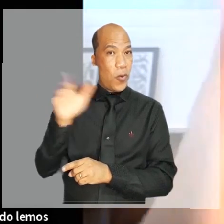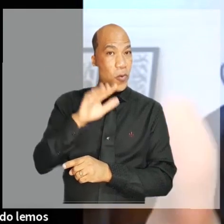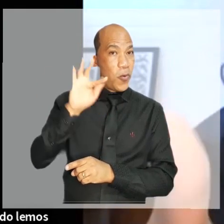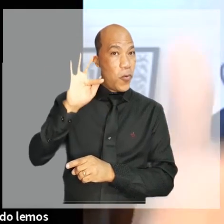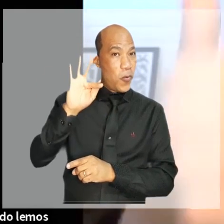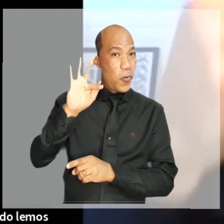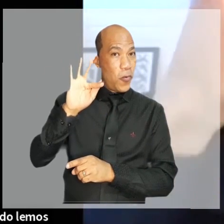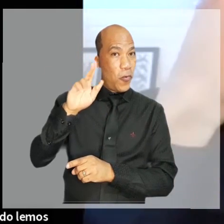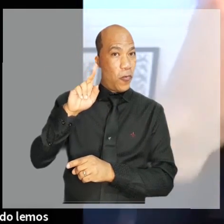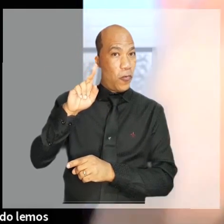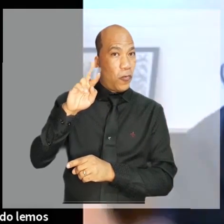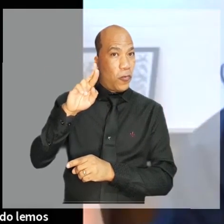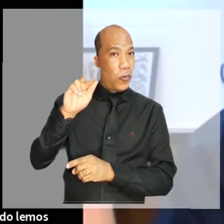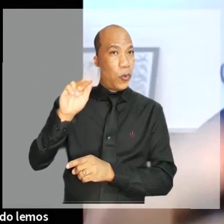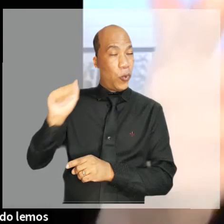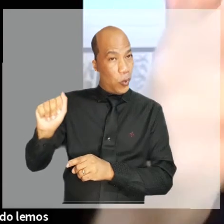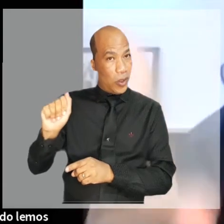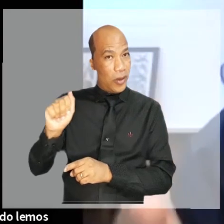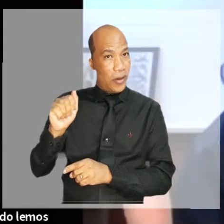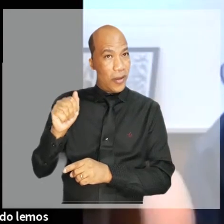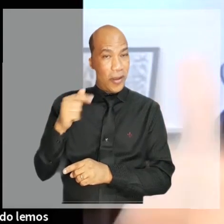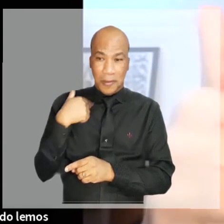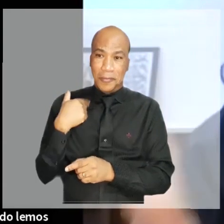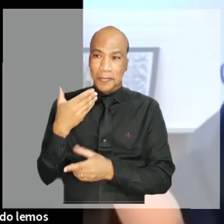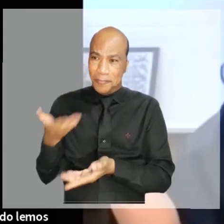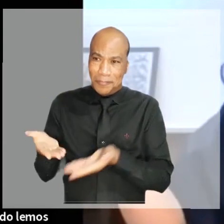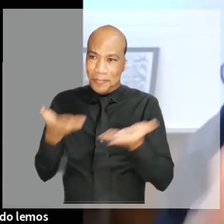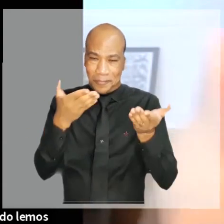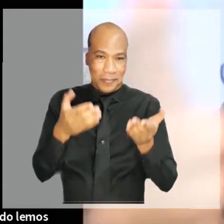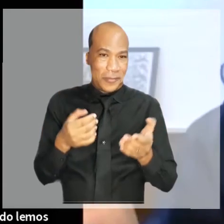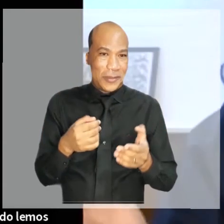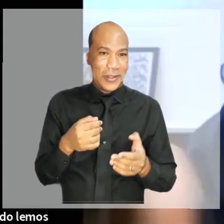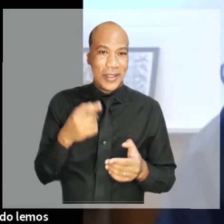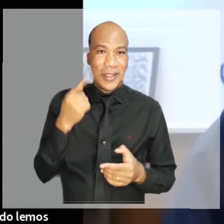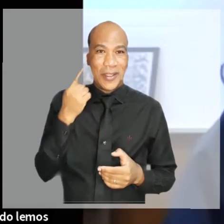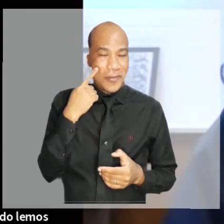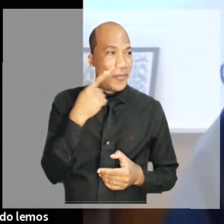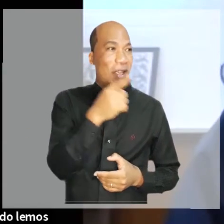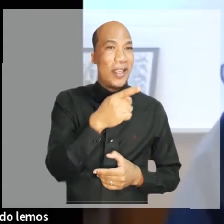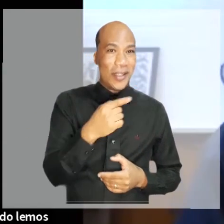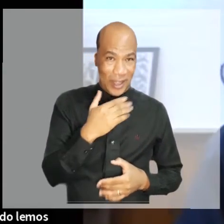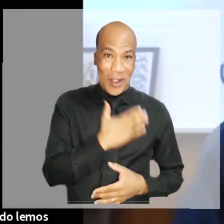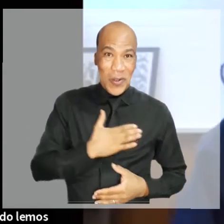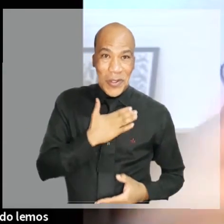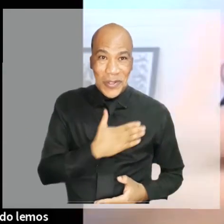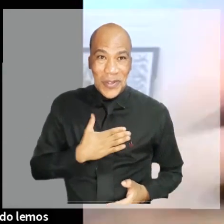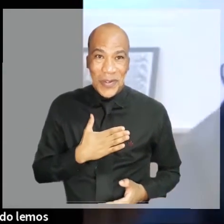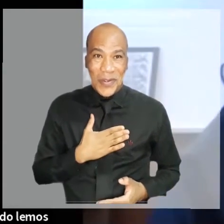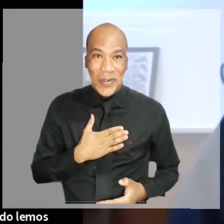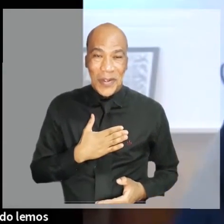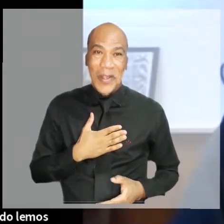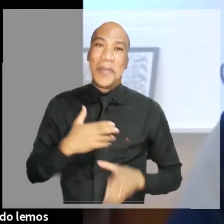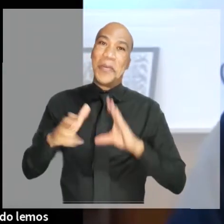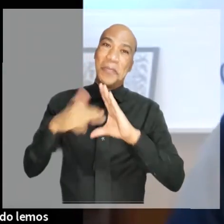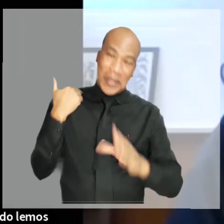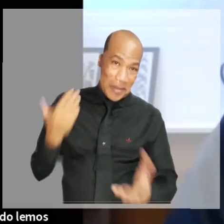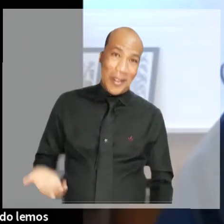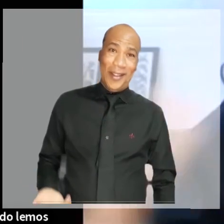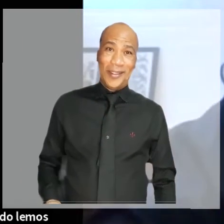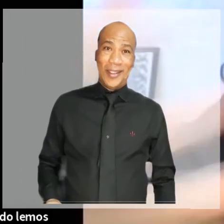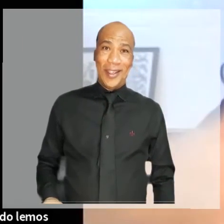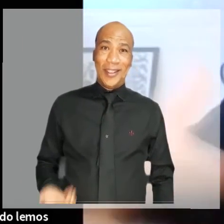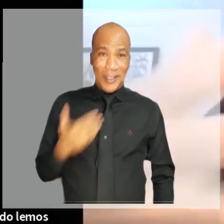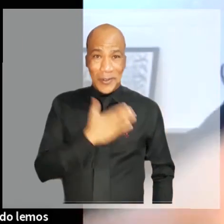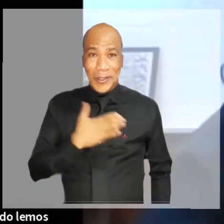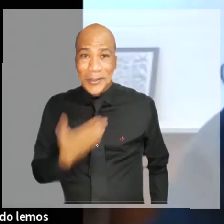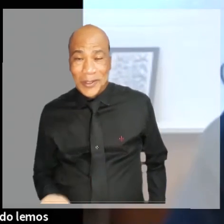achou. Críticas, sugestões, comentários. Se não gostou, pode falar também. Então, o diálogo está sempre aberto e